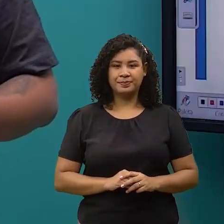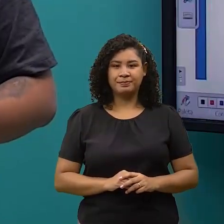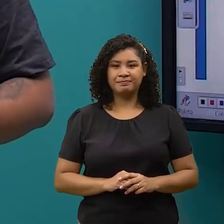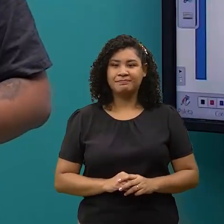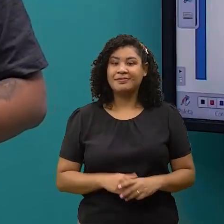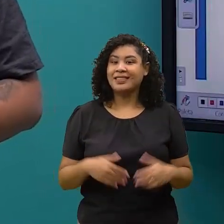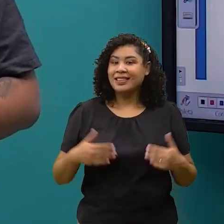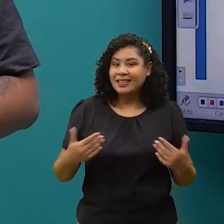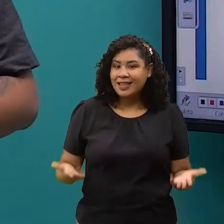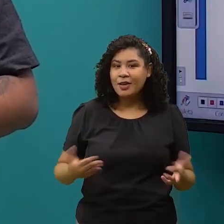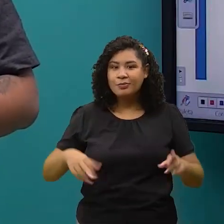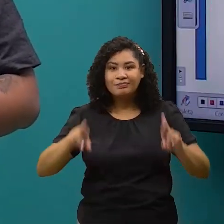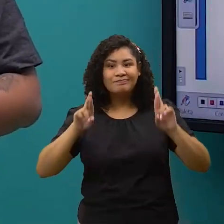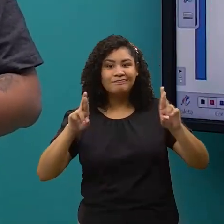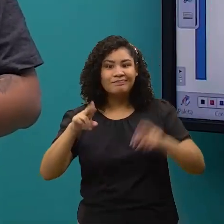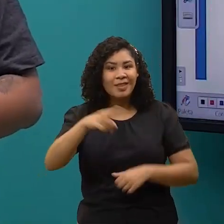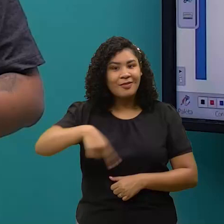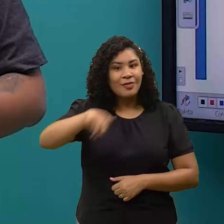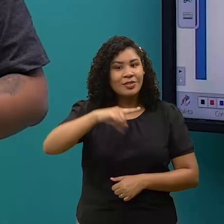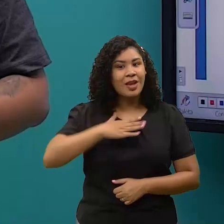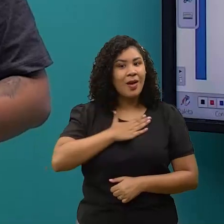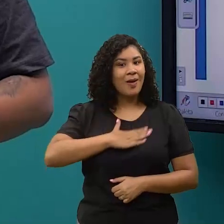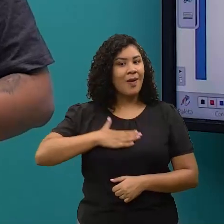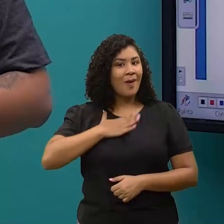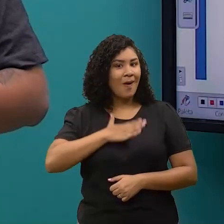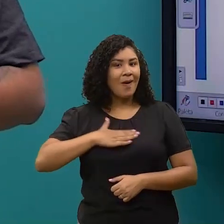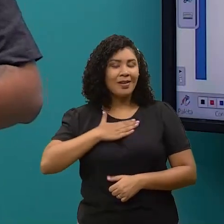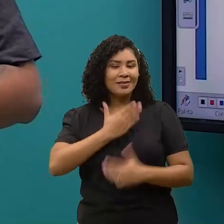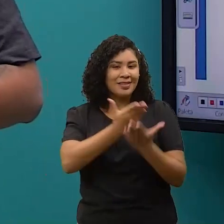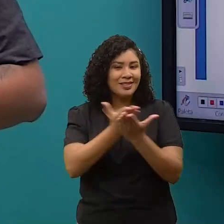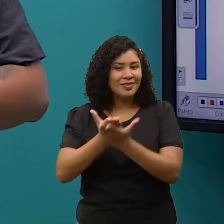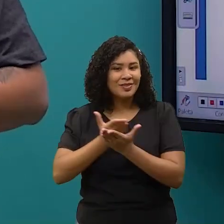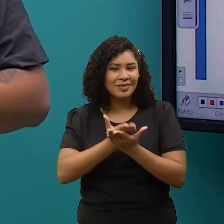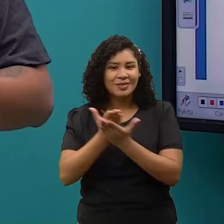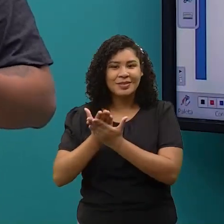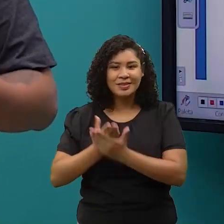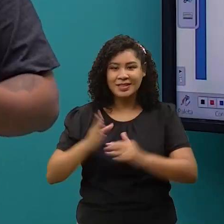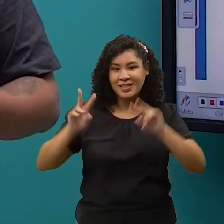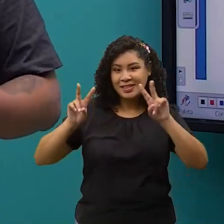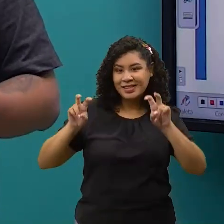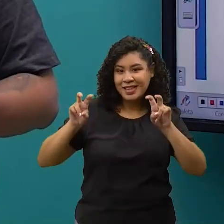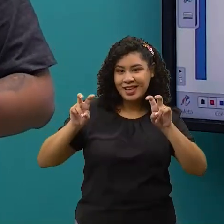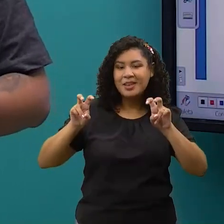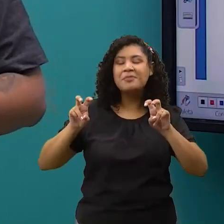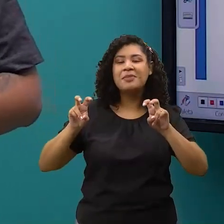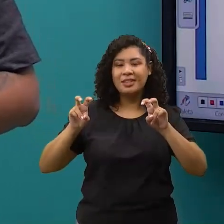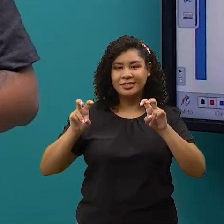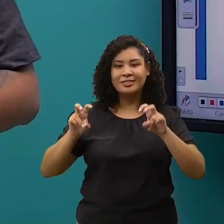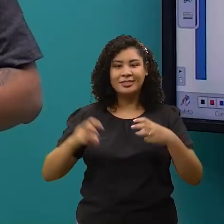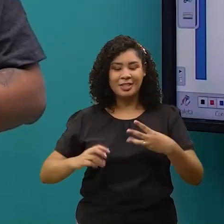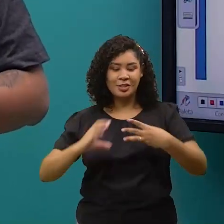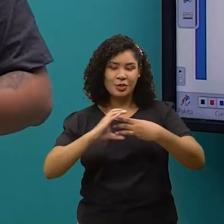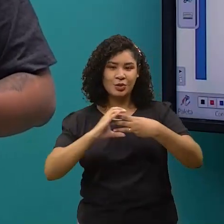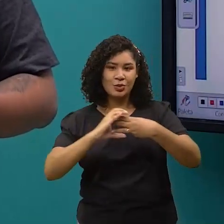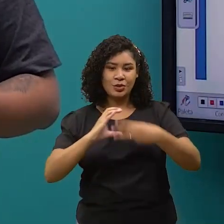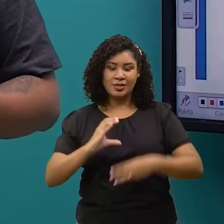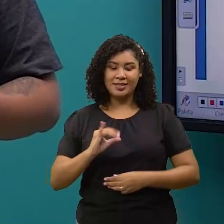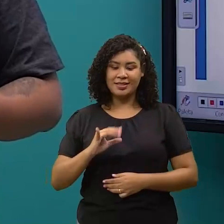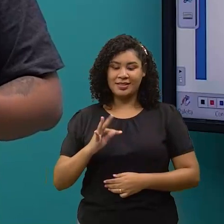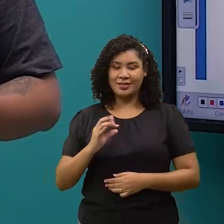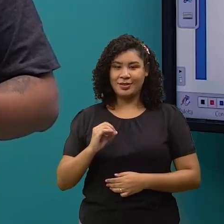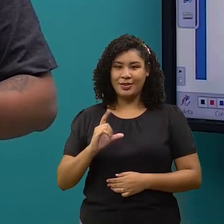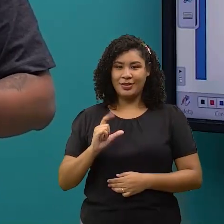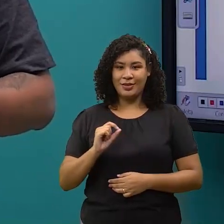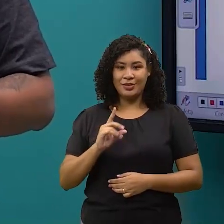Bom, pessoal, eu espero que vocês tenham gostado sobre um pouco do que é a citologia, que é uma área